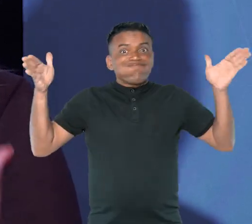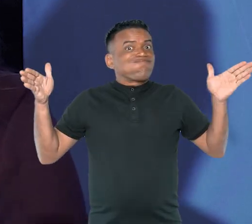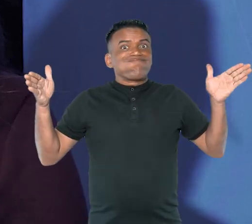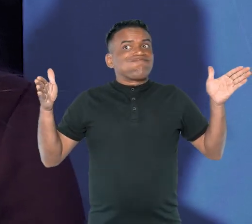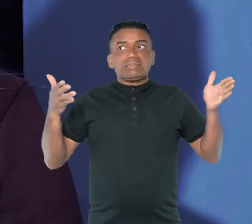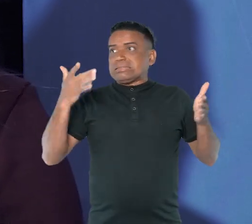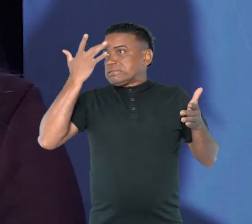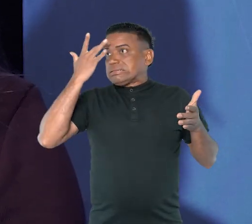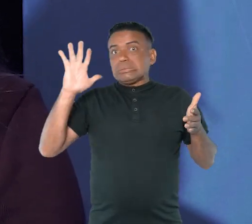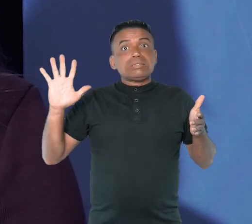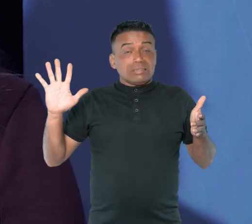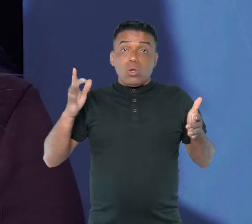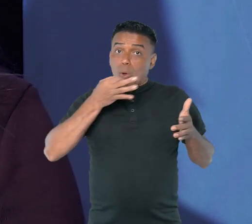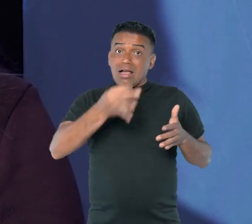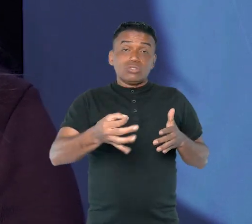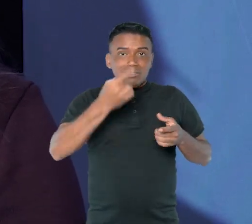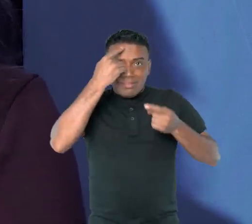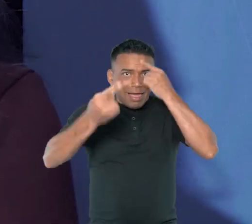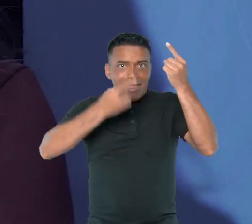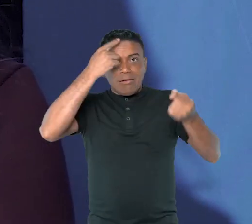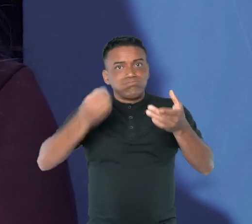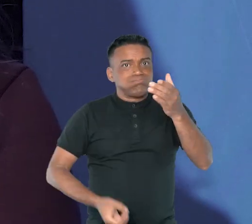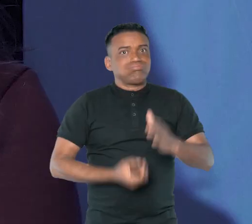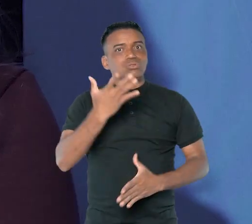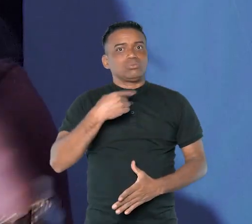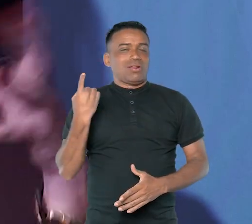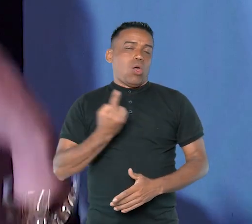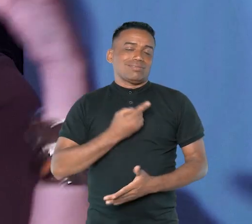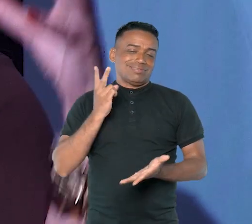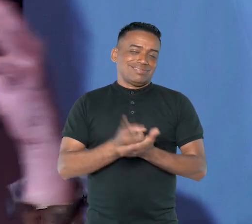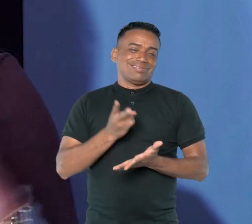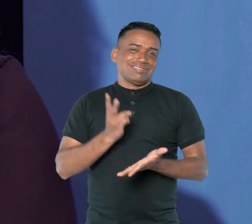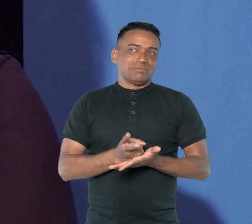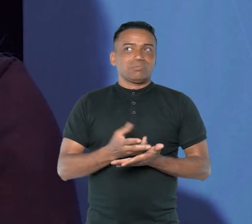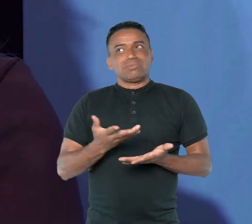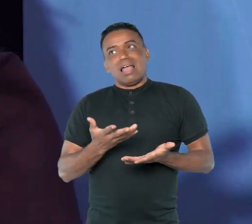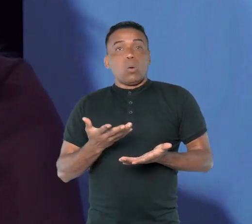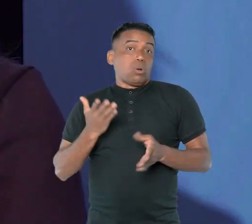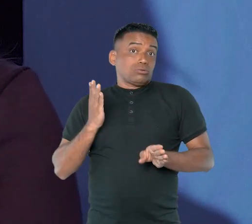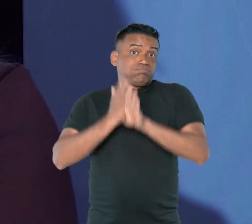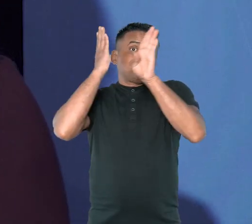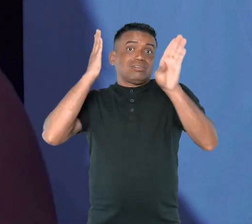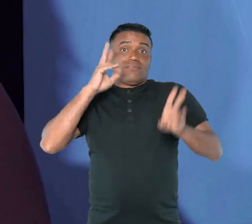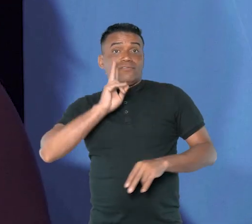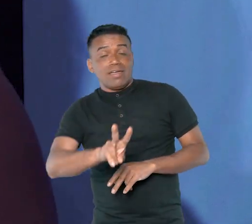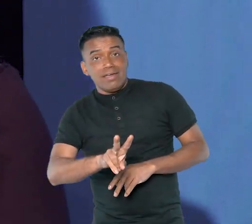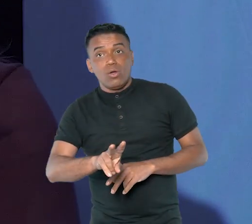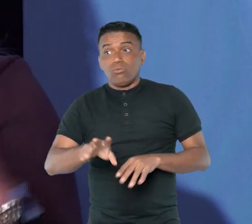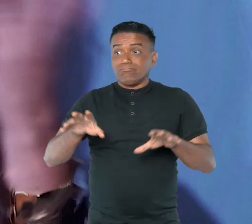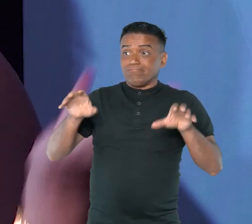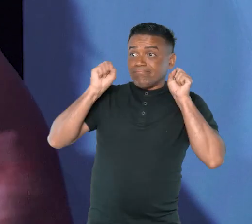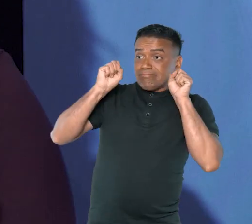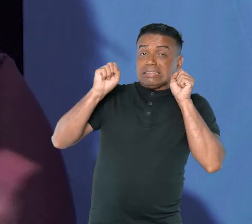abriu. Eu acho que é assim que talvez as ideias surjam, né, para a gente, quase sempre, a partir de alguma coisa que você vê, que você